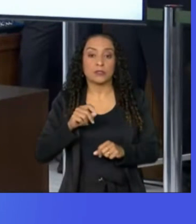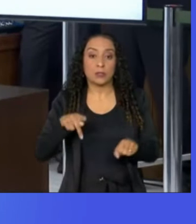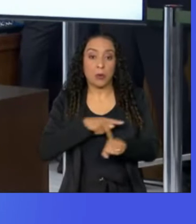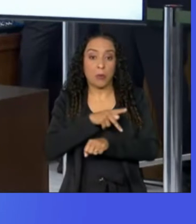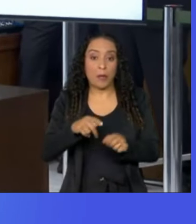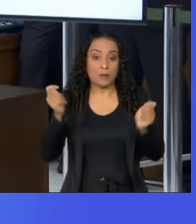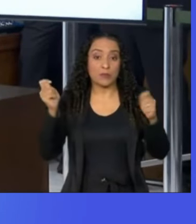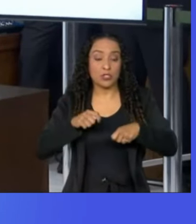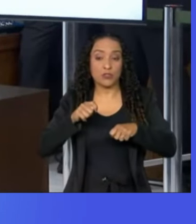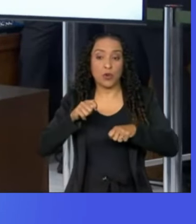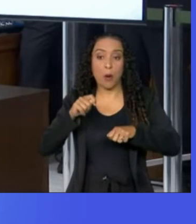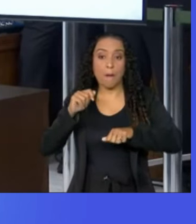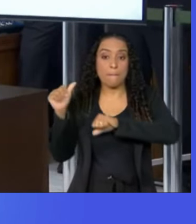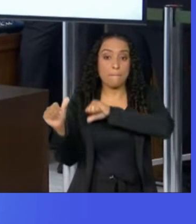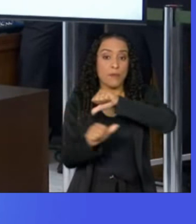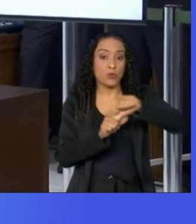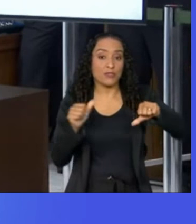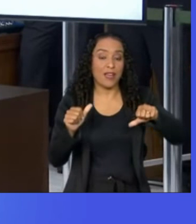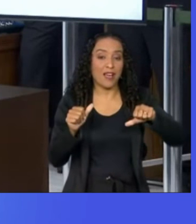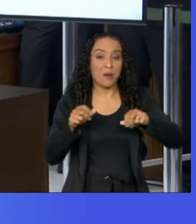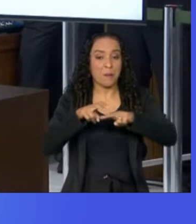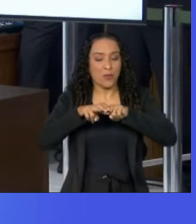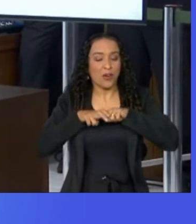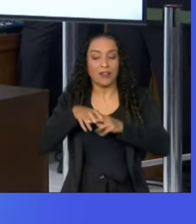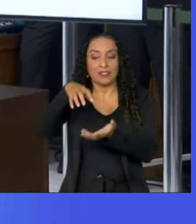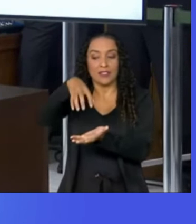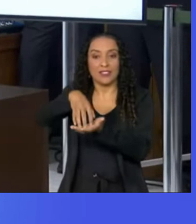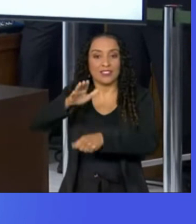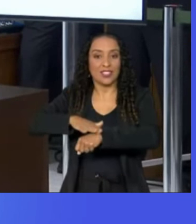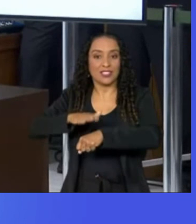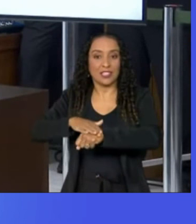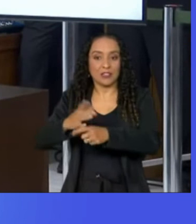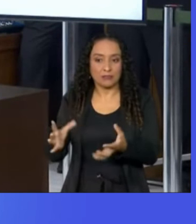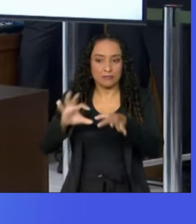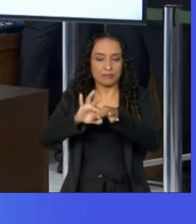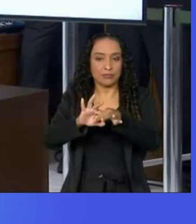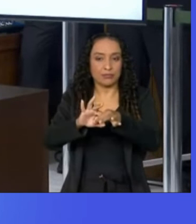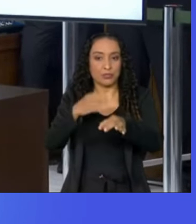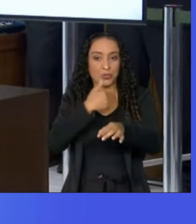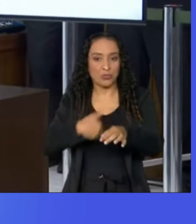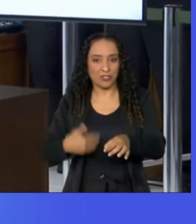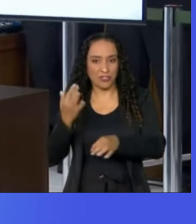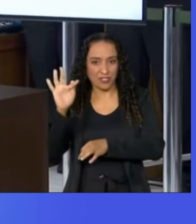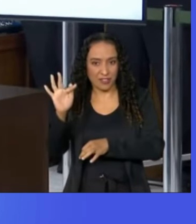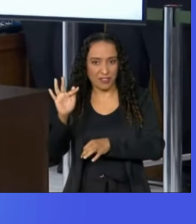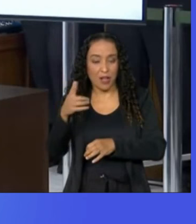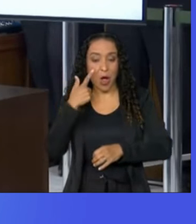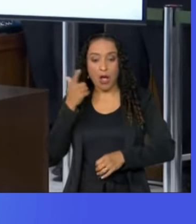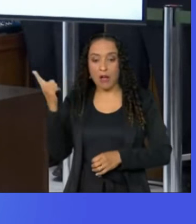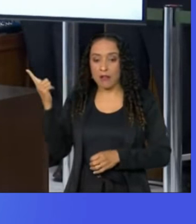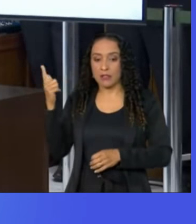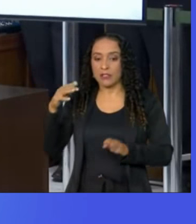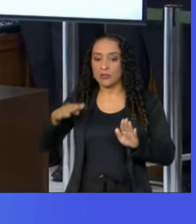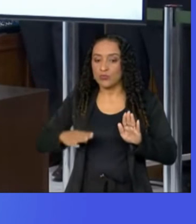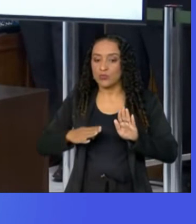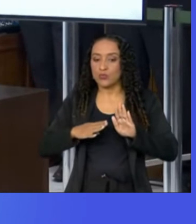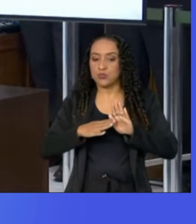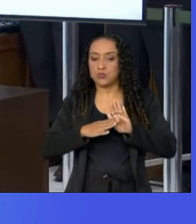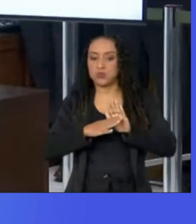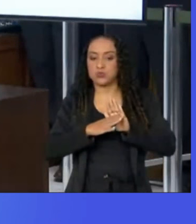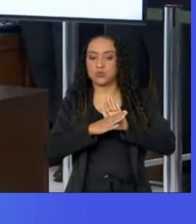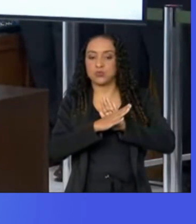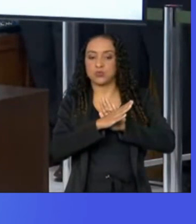capaz de reverter graças à Sara de situação e a ação integrada do governo observem que nós estamos numa rota ascendente nós